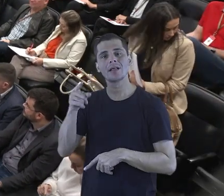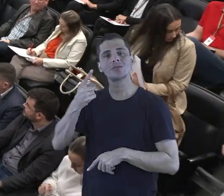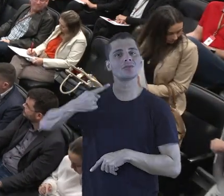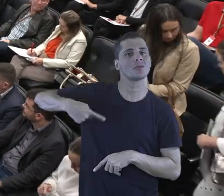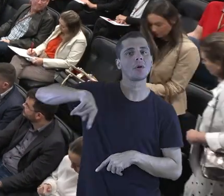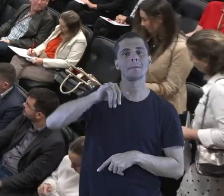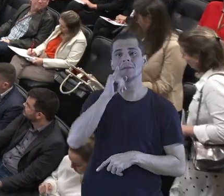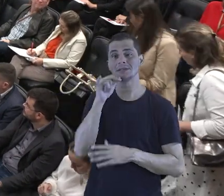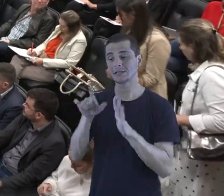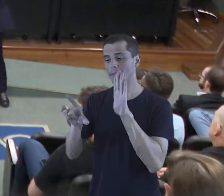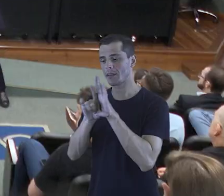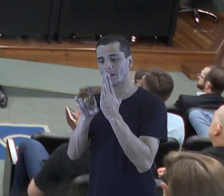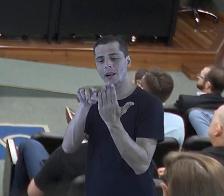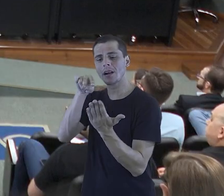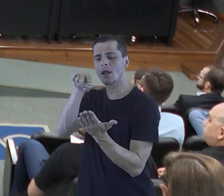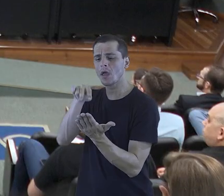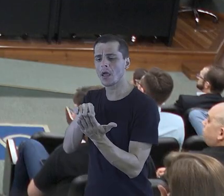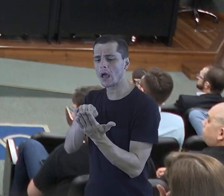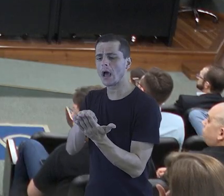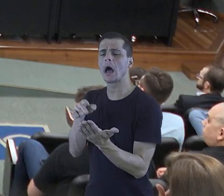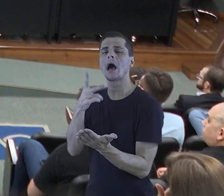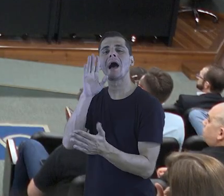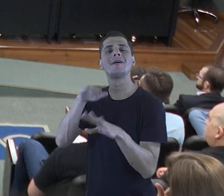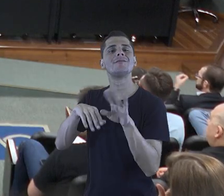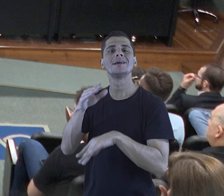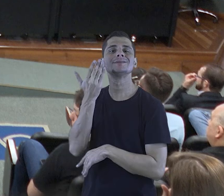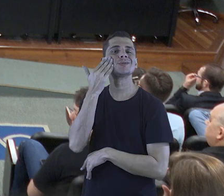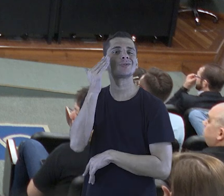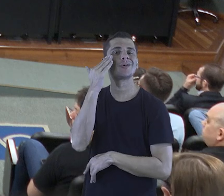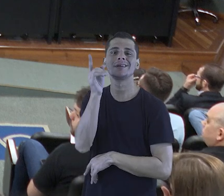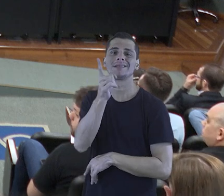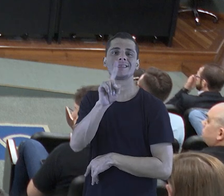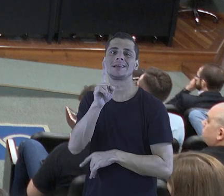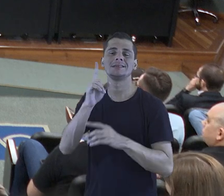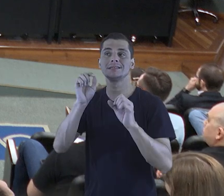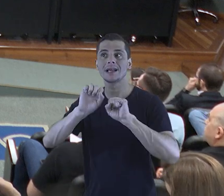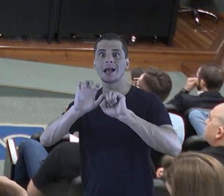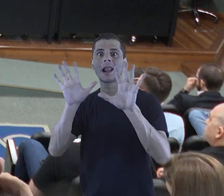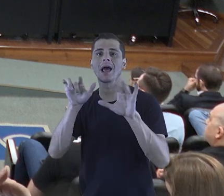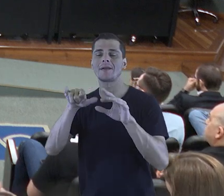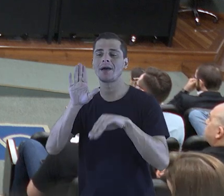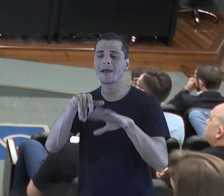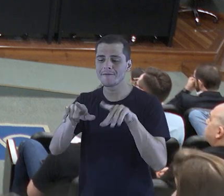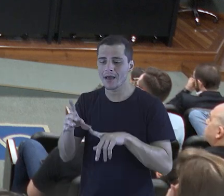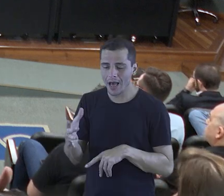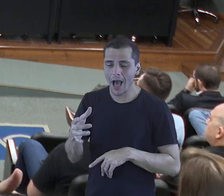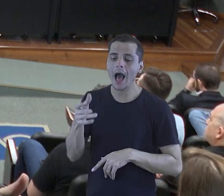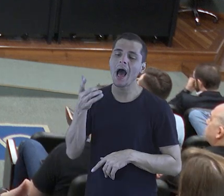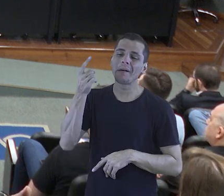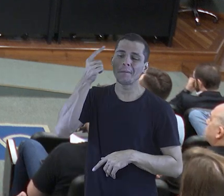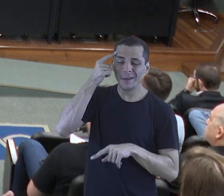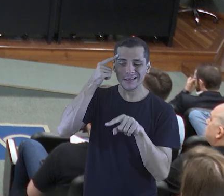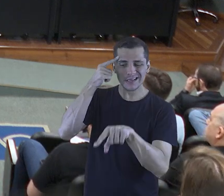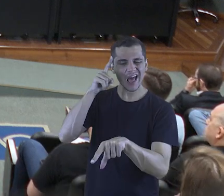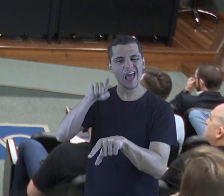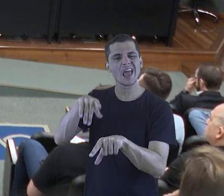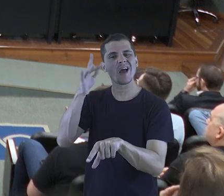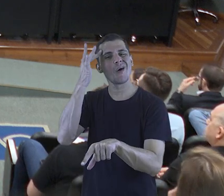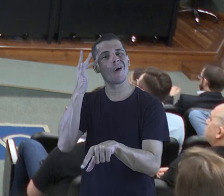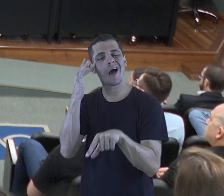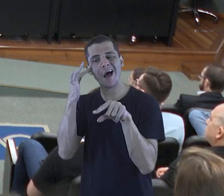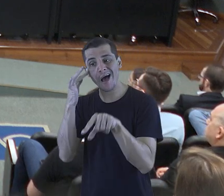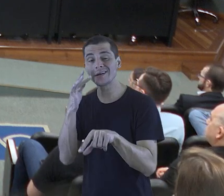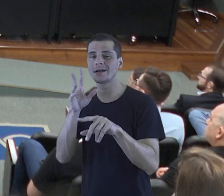Então, essa é a questão de um grande desafio. O terceiro grande desafio. A gente lê errado. Por exemplo,